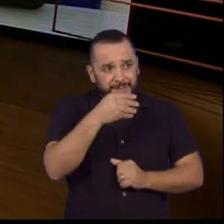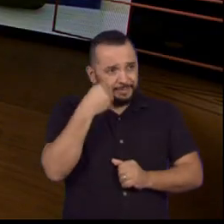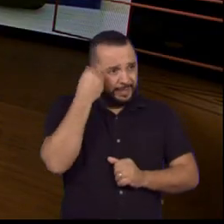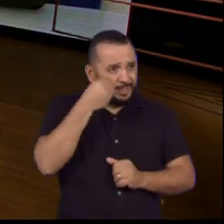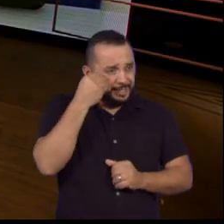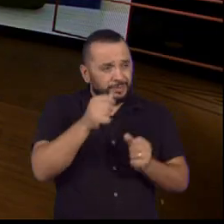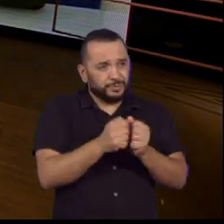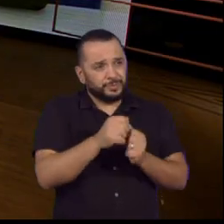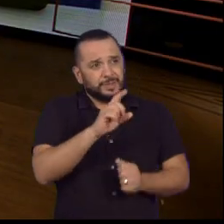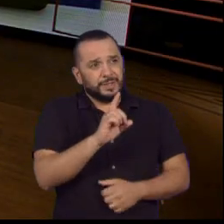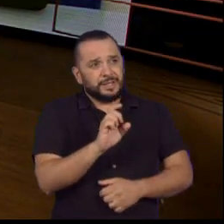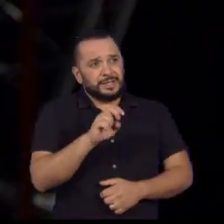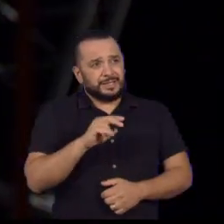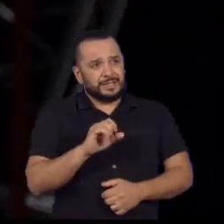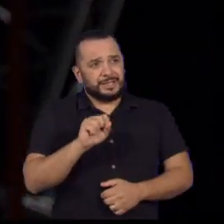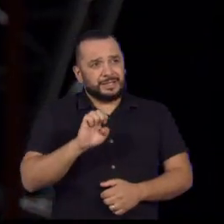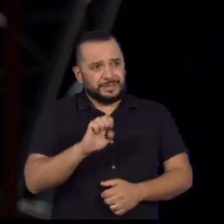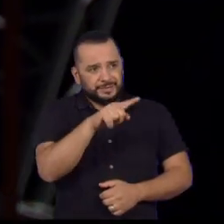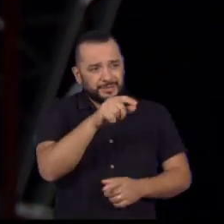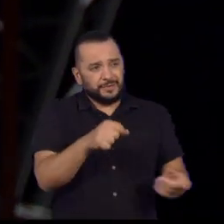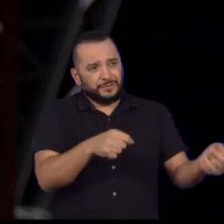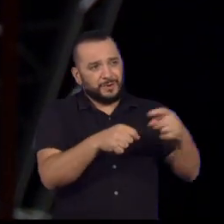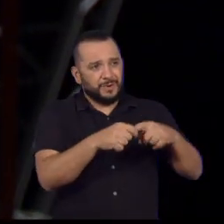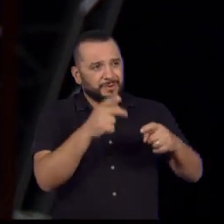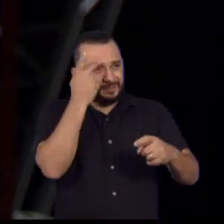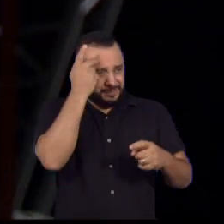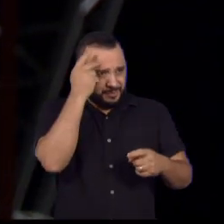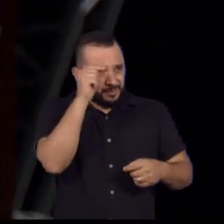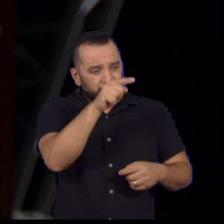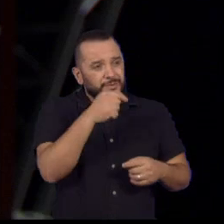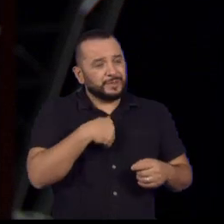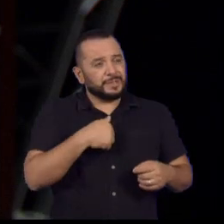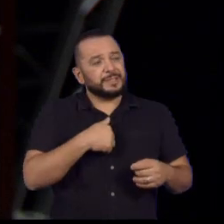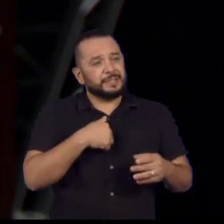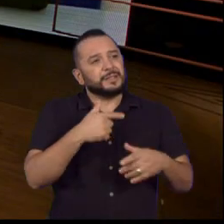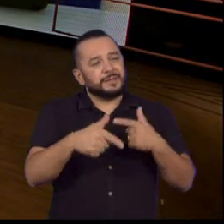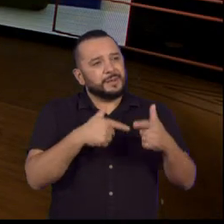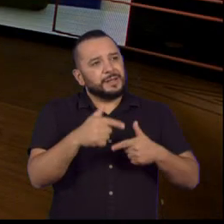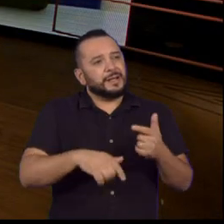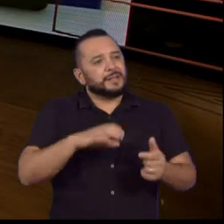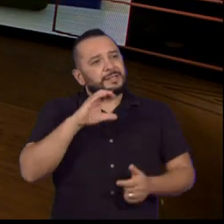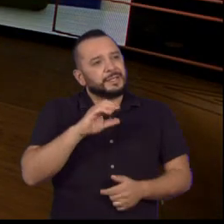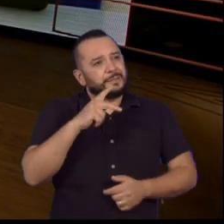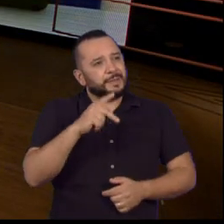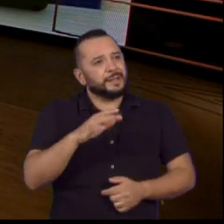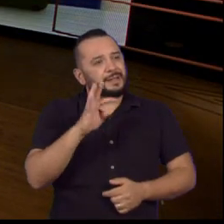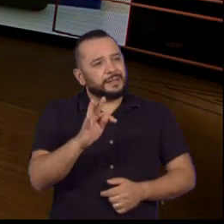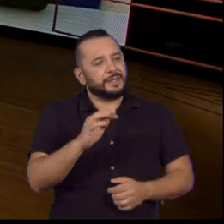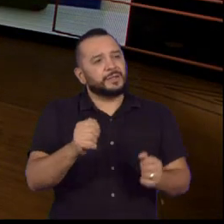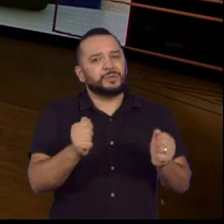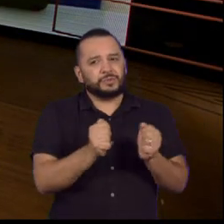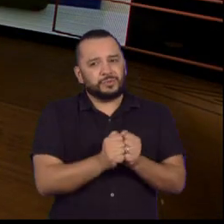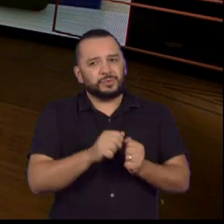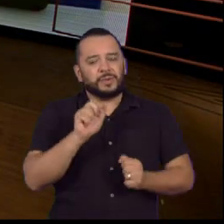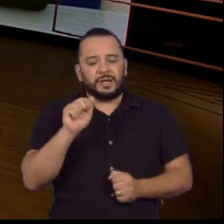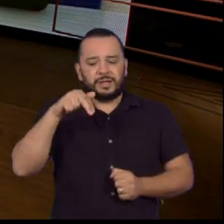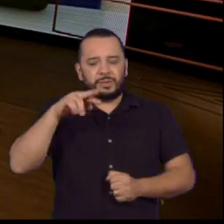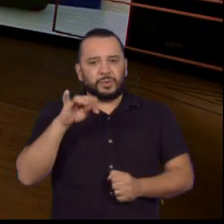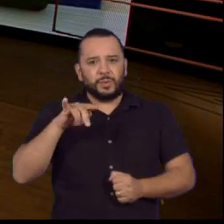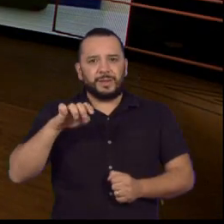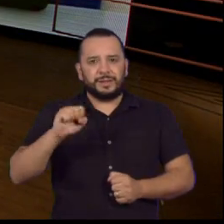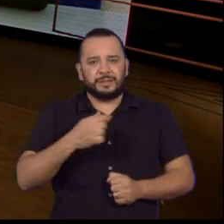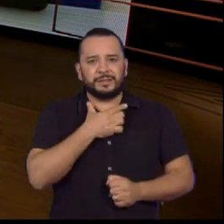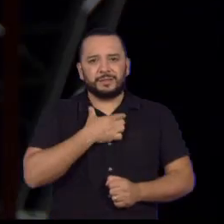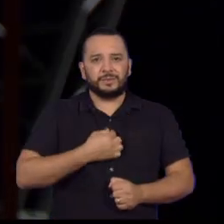com a Denise Stoklos, você volta para São Paulo e aí você vai fazer parte do CPT, do Antunes Filho. Mas a gente vai falar disso daqui